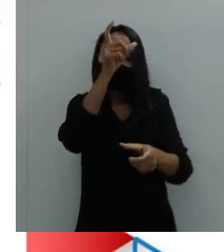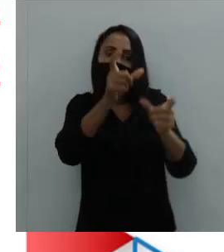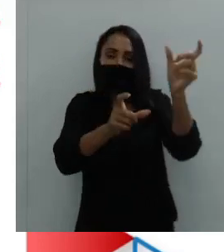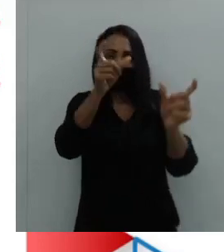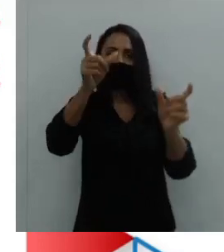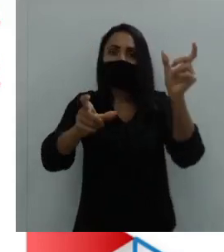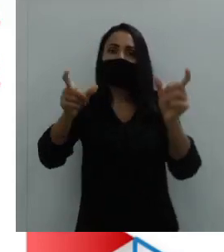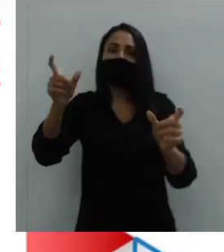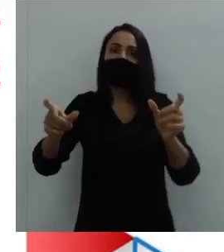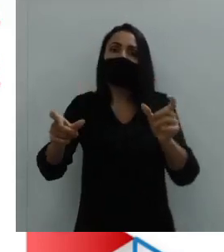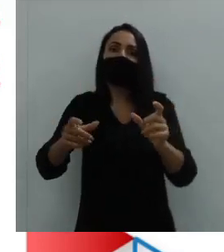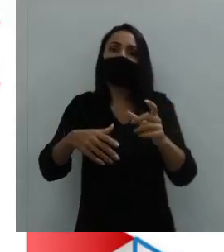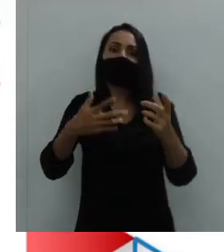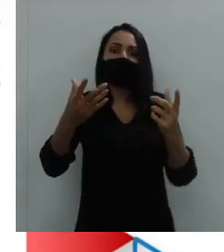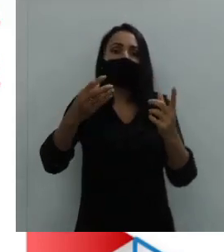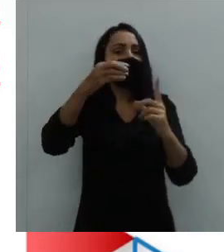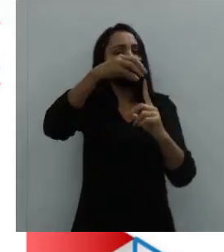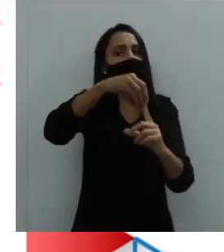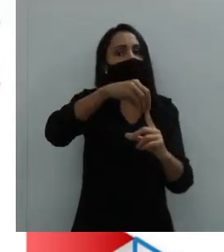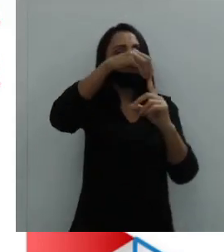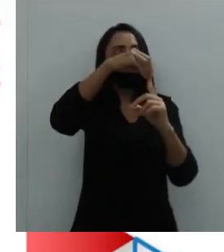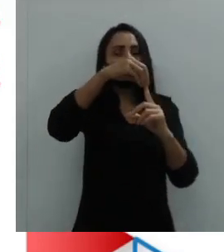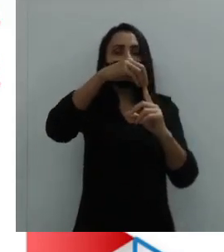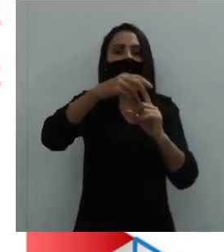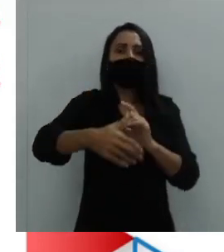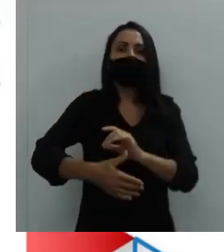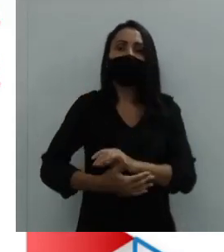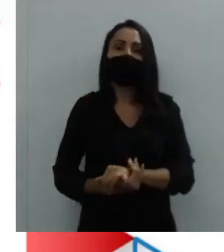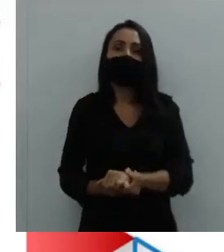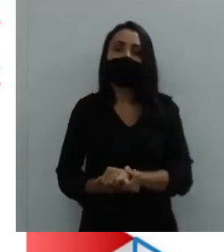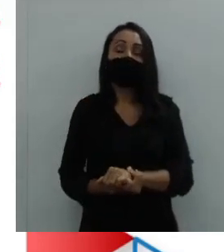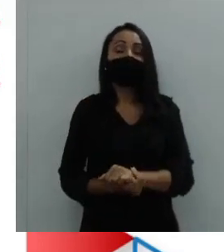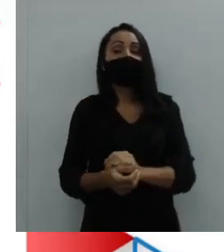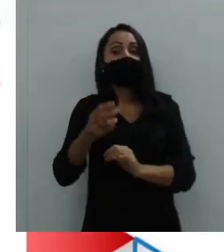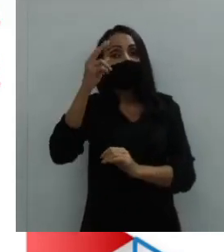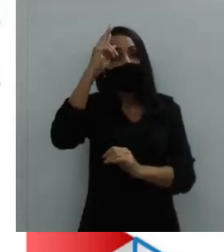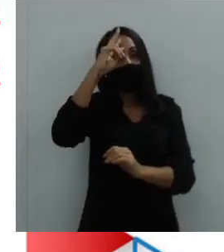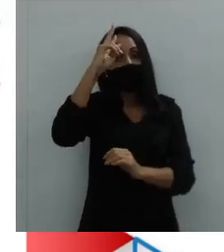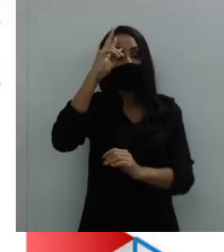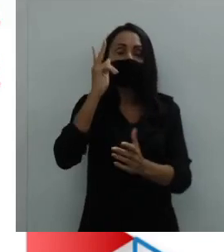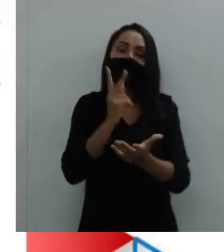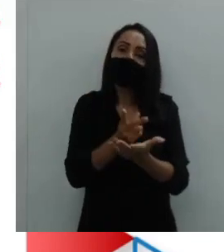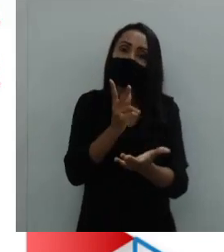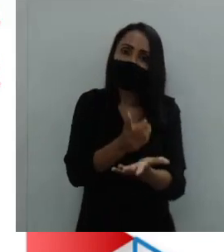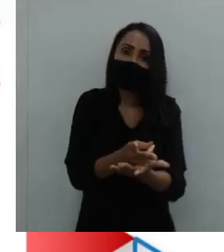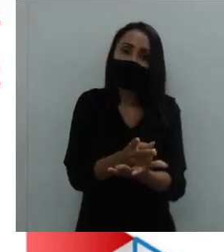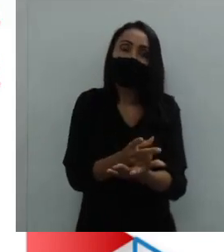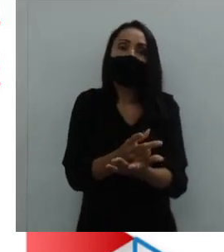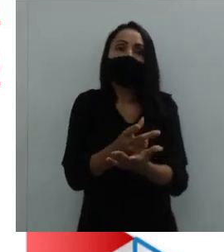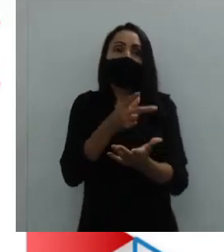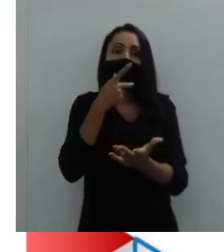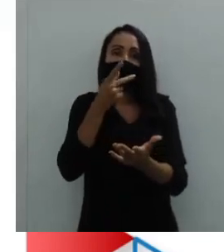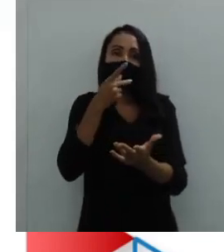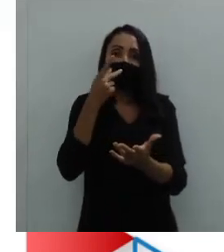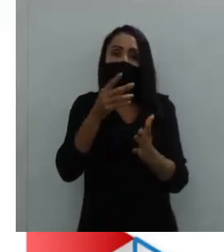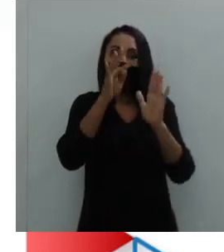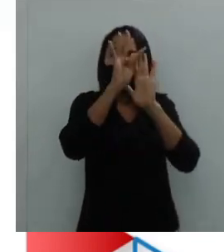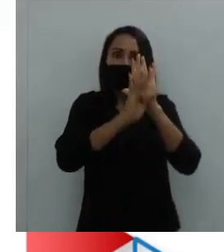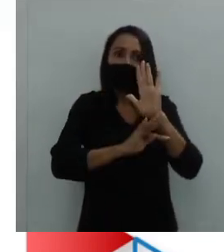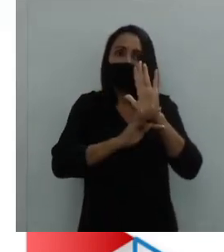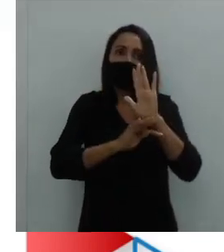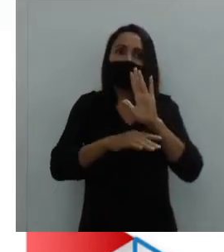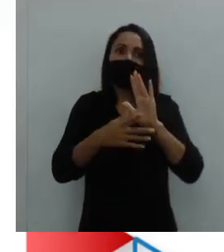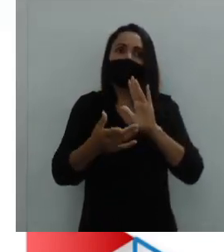personagens, protagonista, antagonista, lembrem-se disso. E por falar em textos orais,